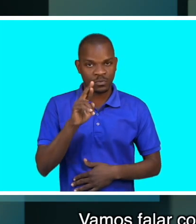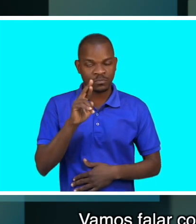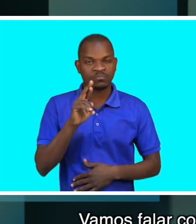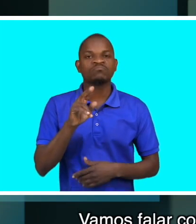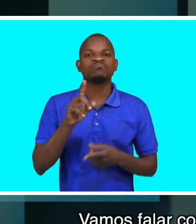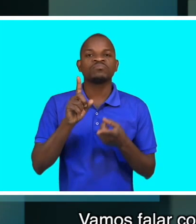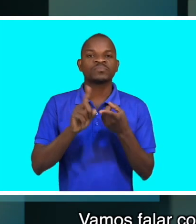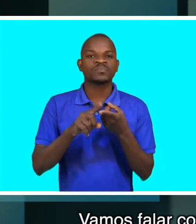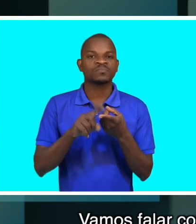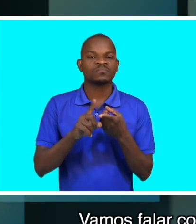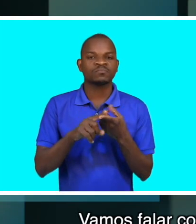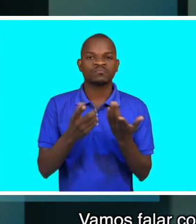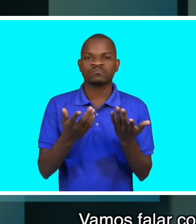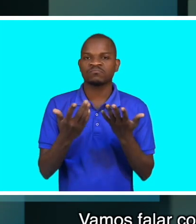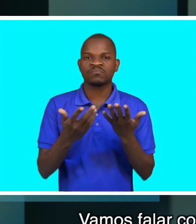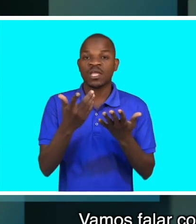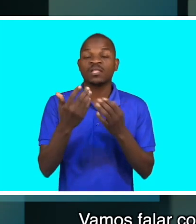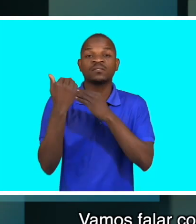Maior, exatamente